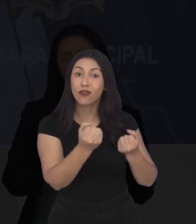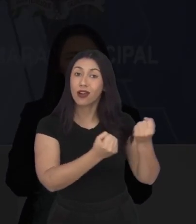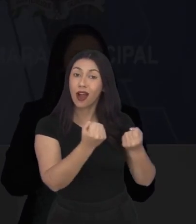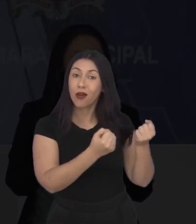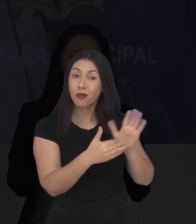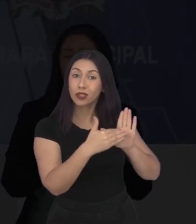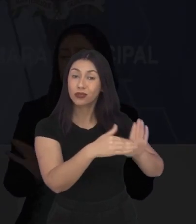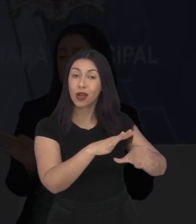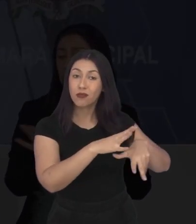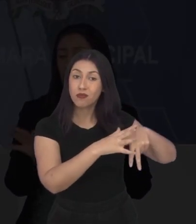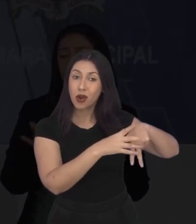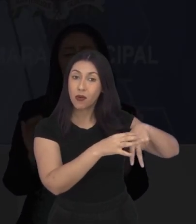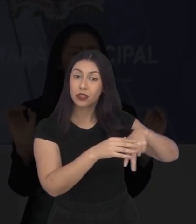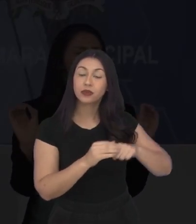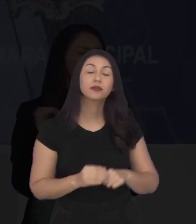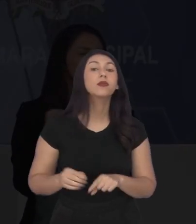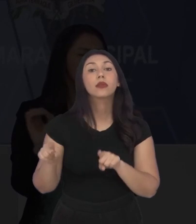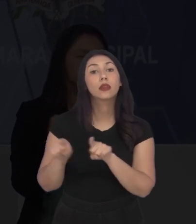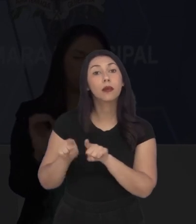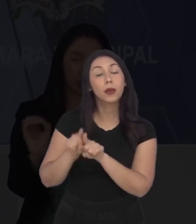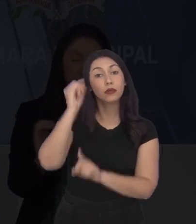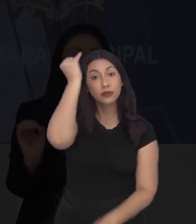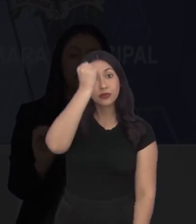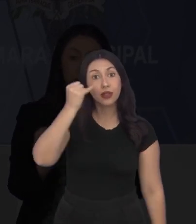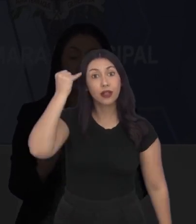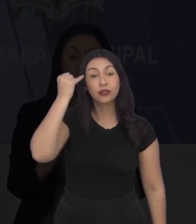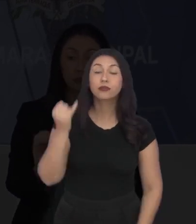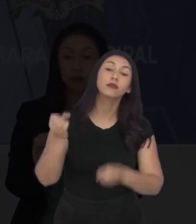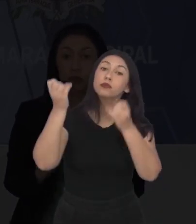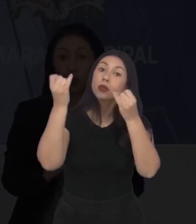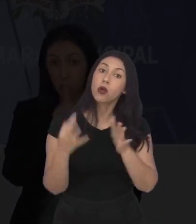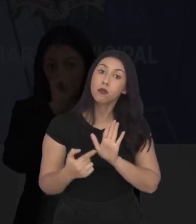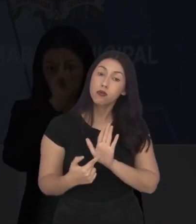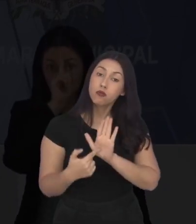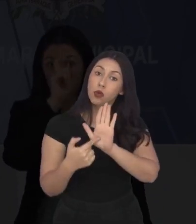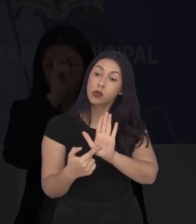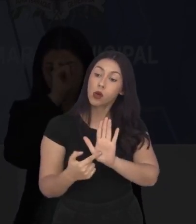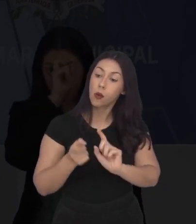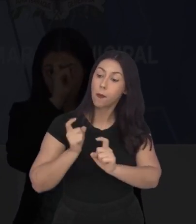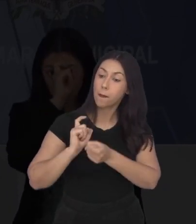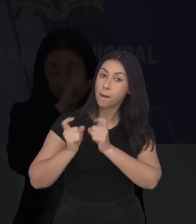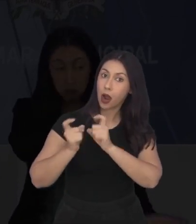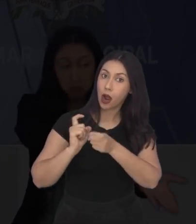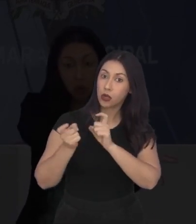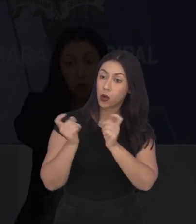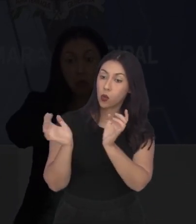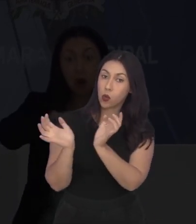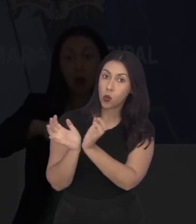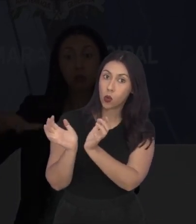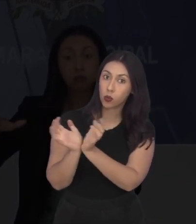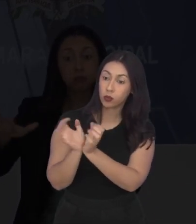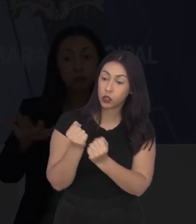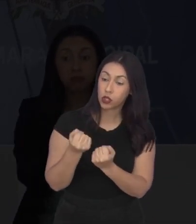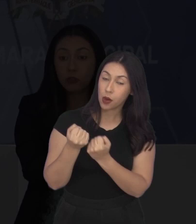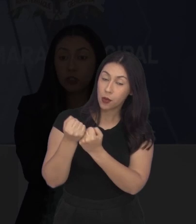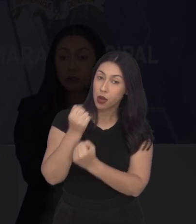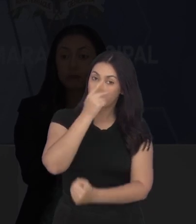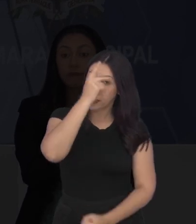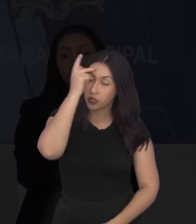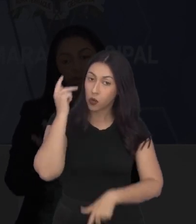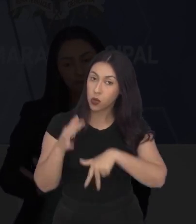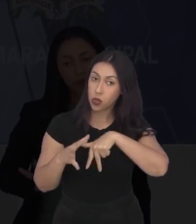são transmitidas através do ar contaminado, né? A dengue já começa com